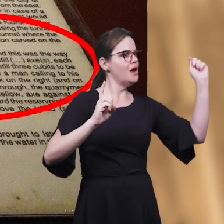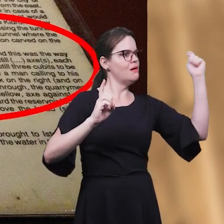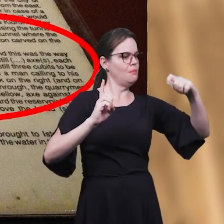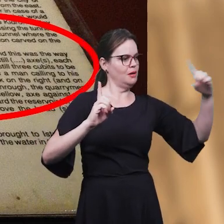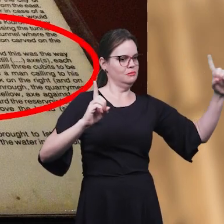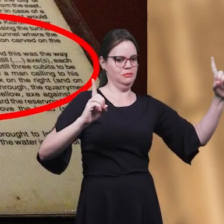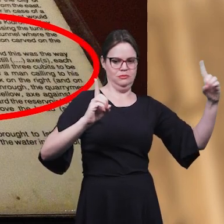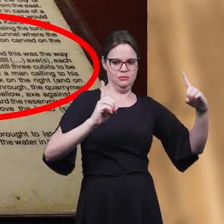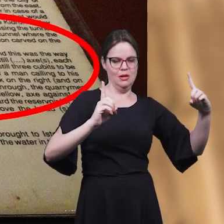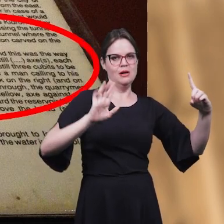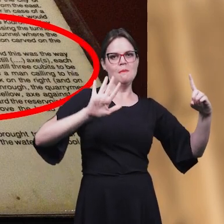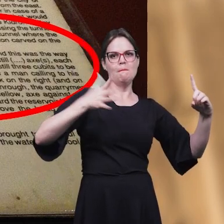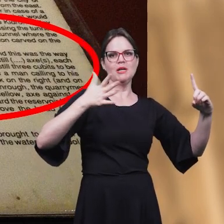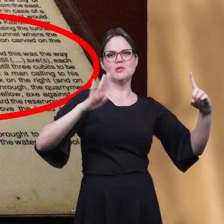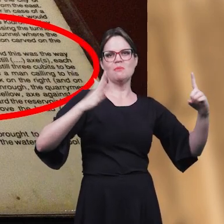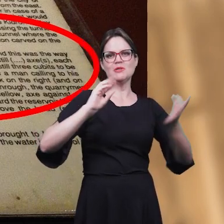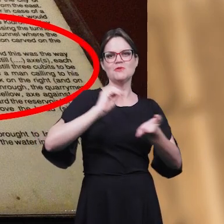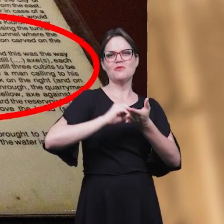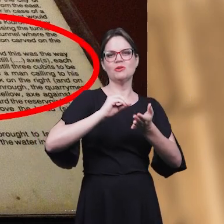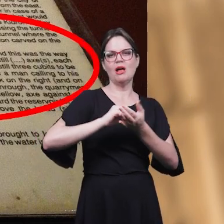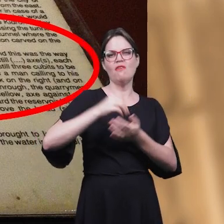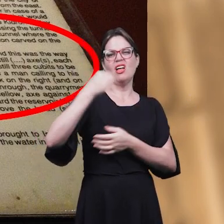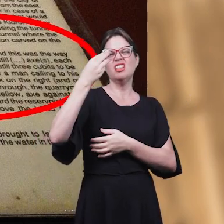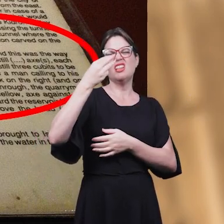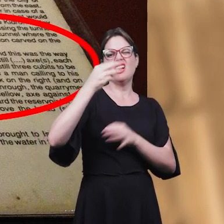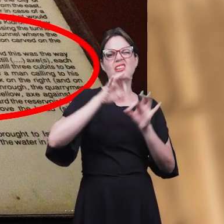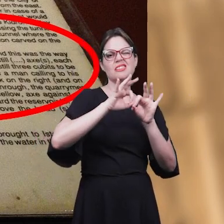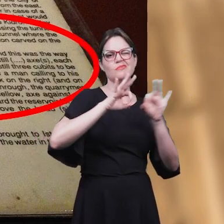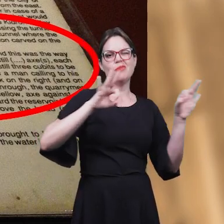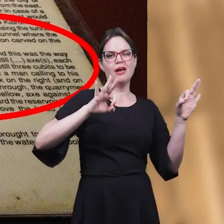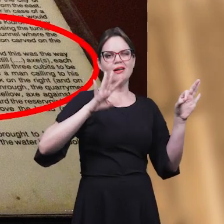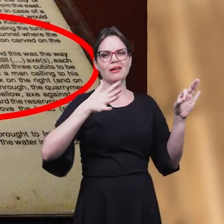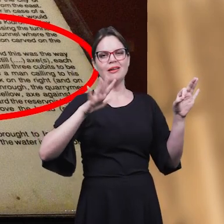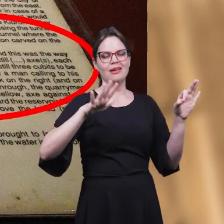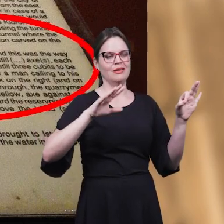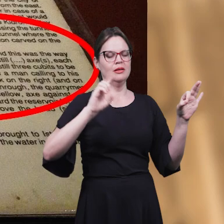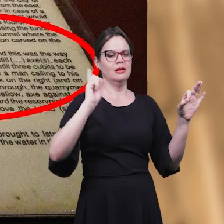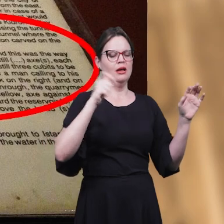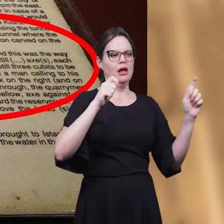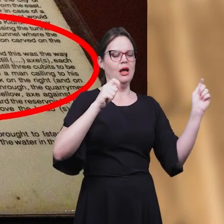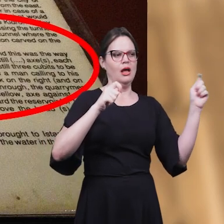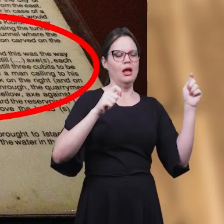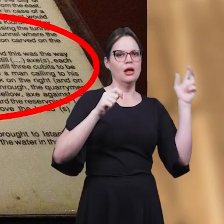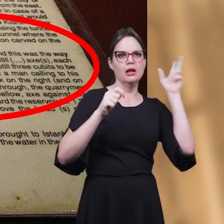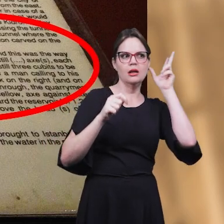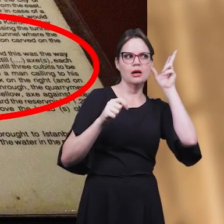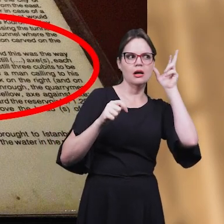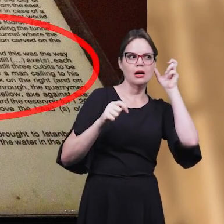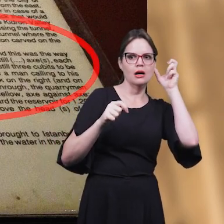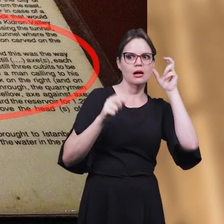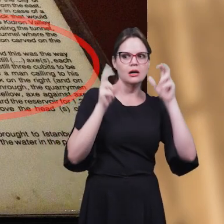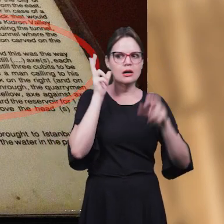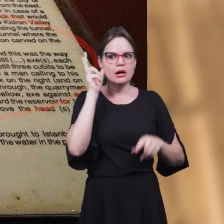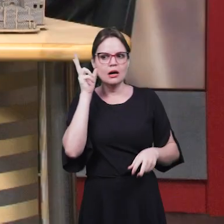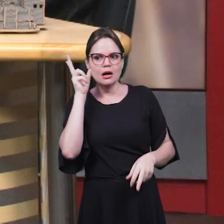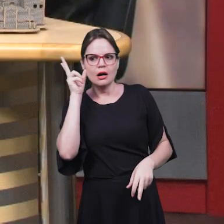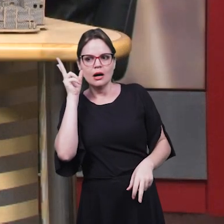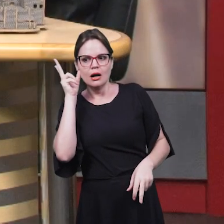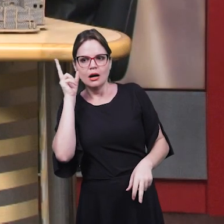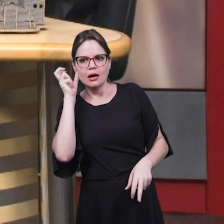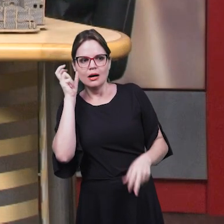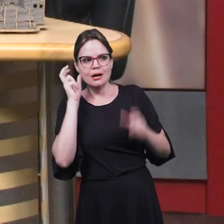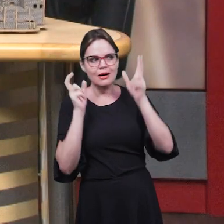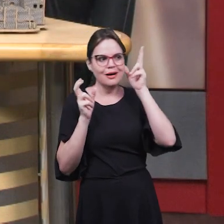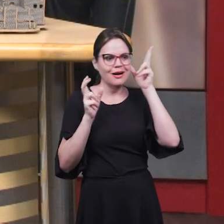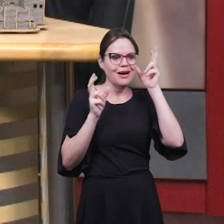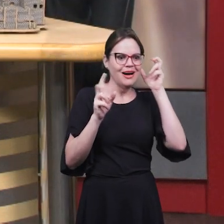para ser escavado, cada um ouvia a voz do outro que chamava seu companheiro.